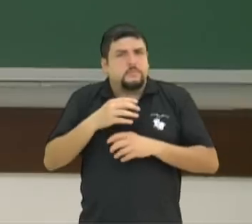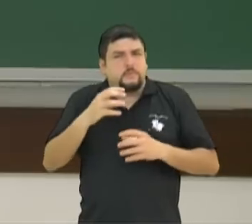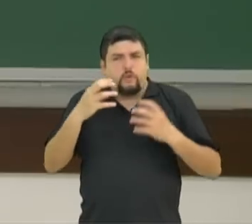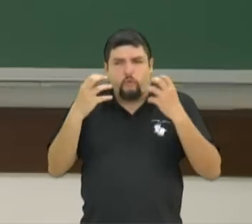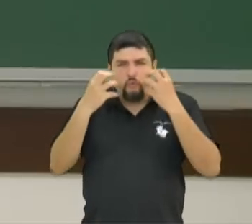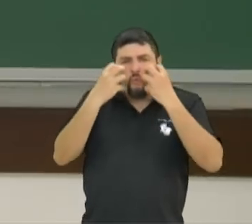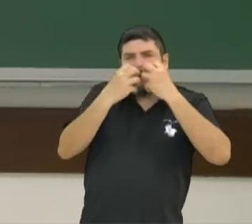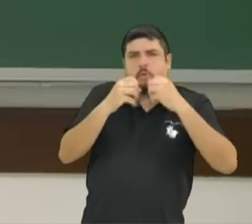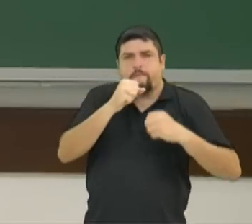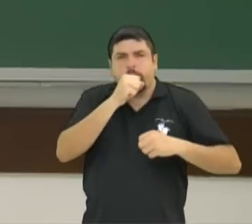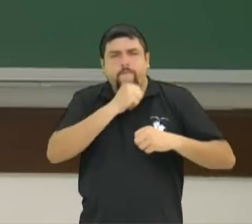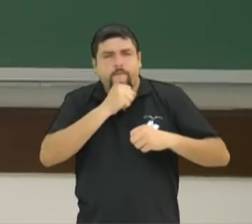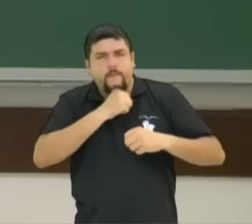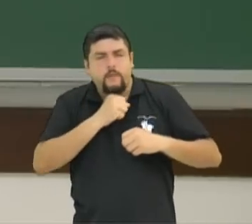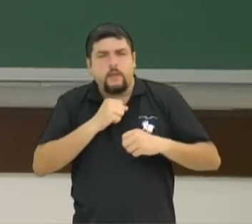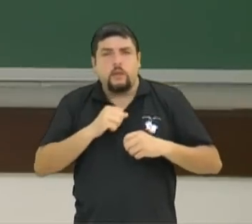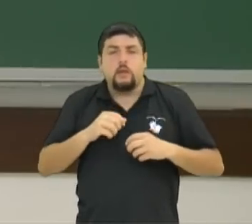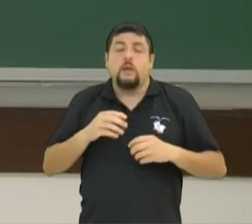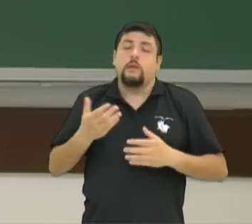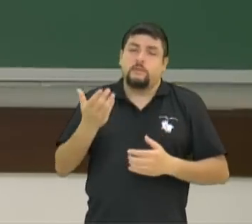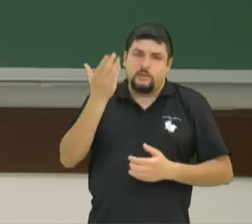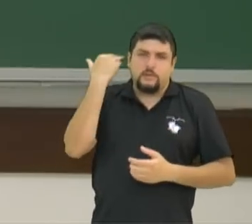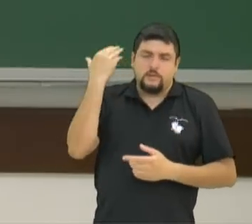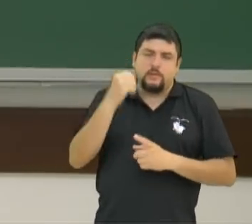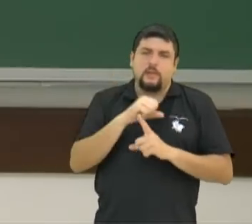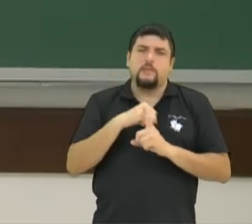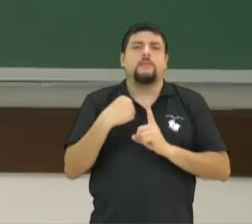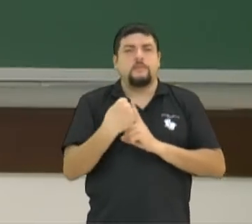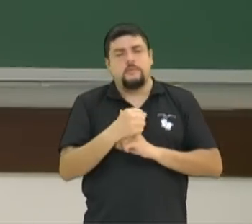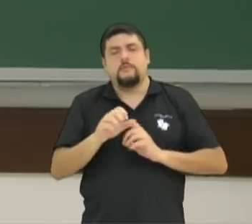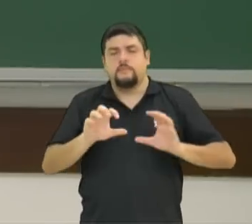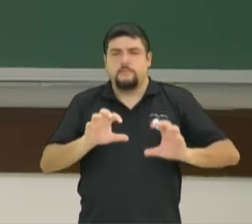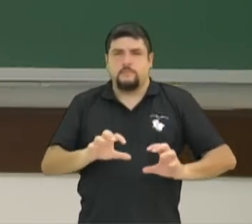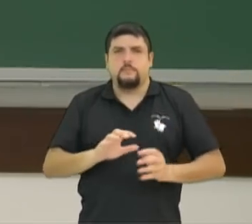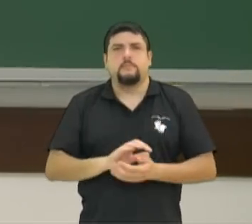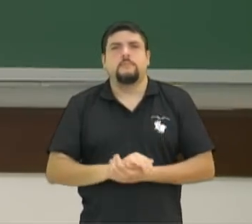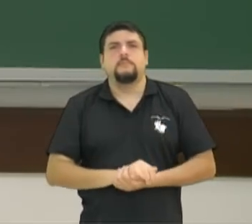Uma normatização da época do período colonial brasileiro.